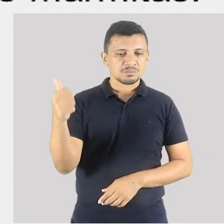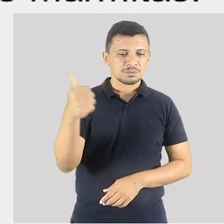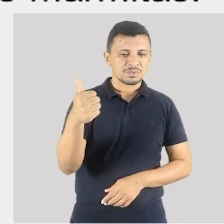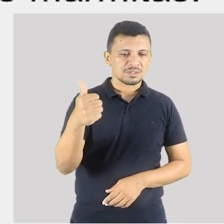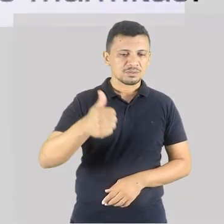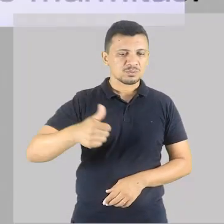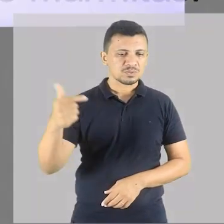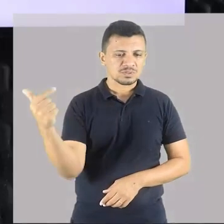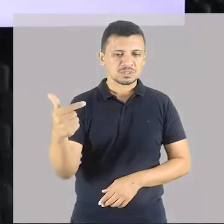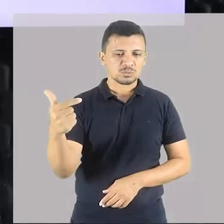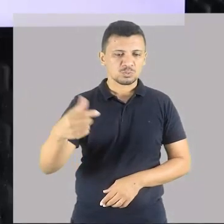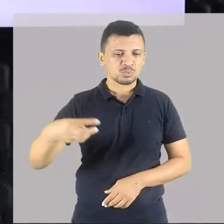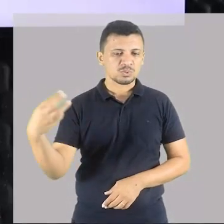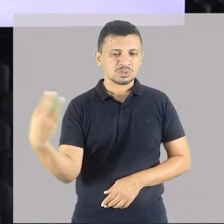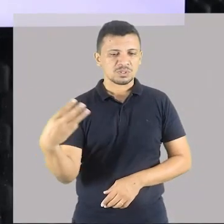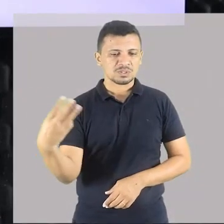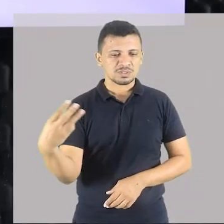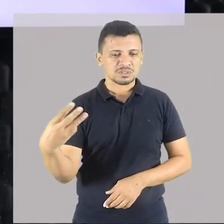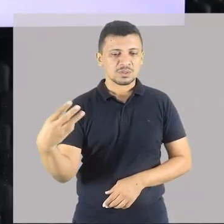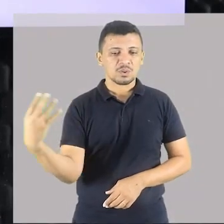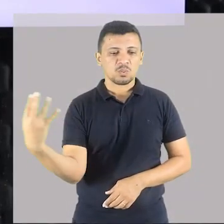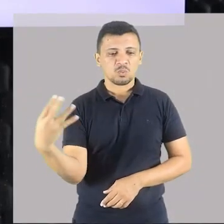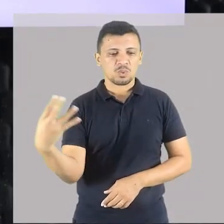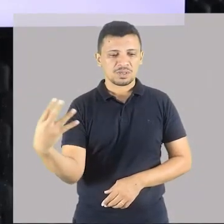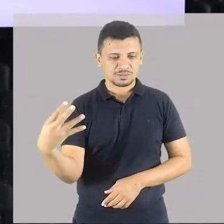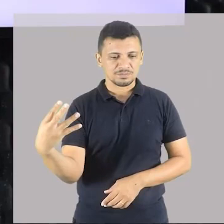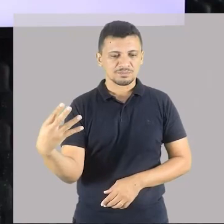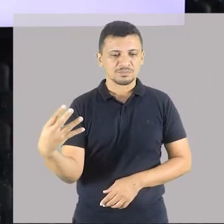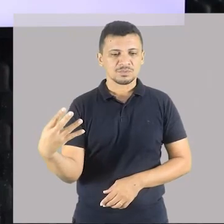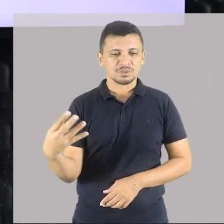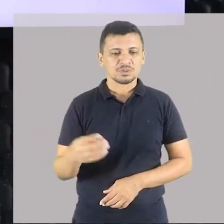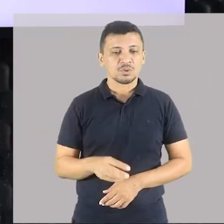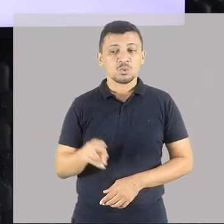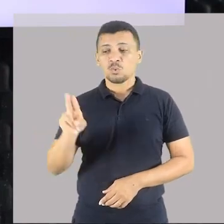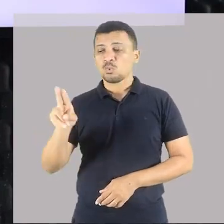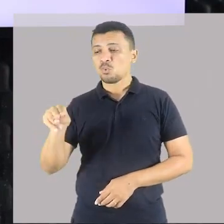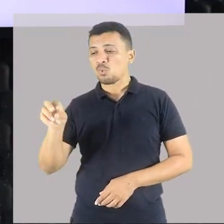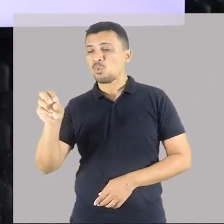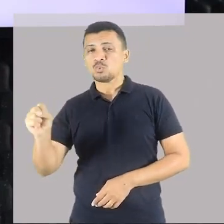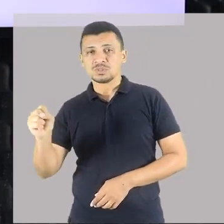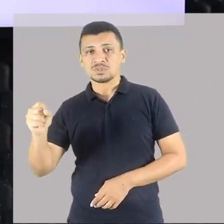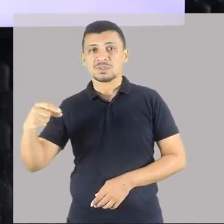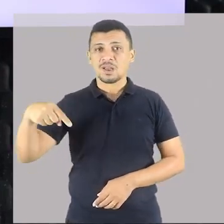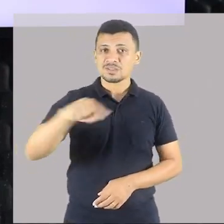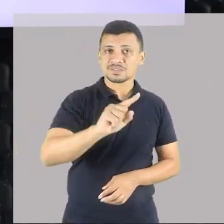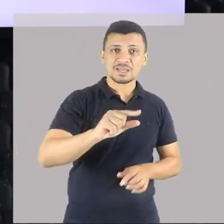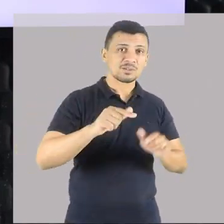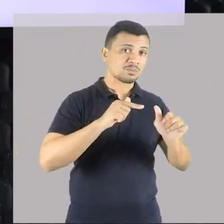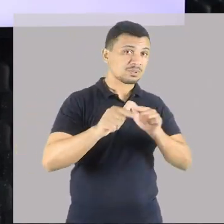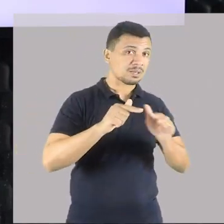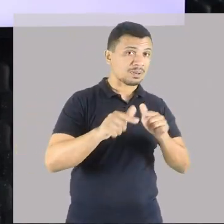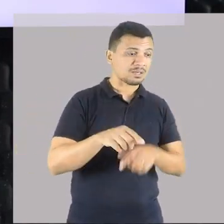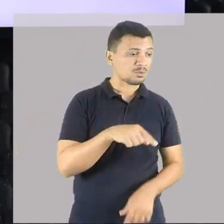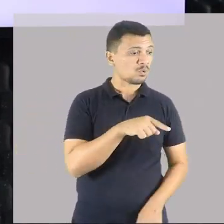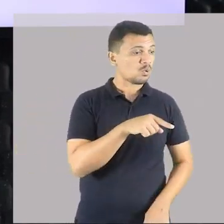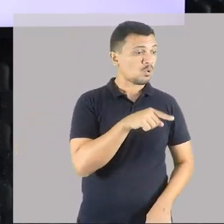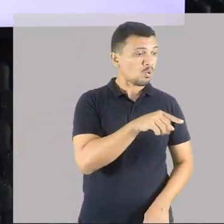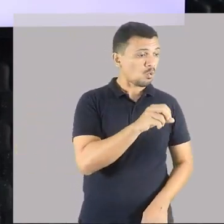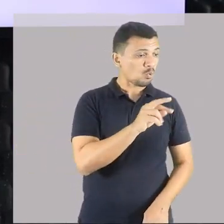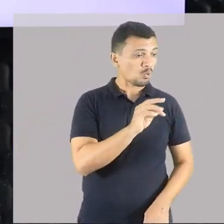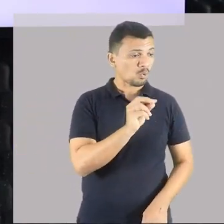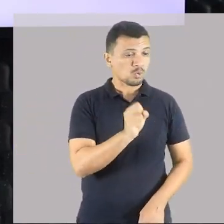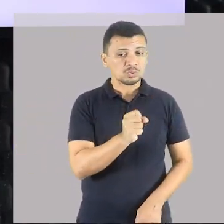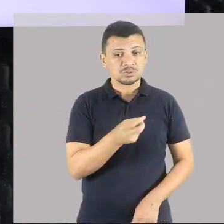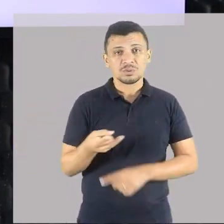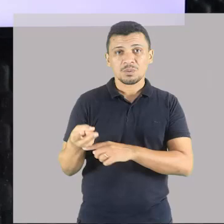terceiro período, né? Primeiro e quarto período, ele diz assim, ó, uns saíam para o trabalho, outros em busca do